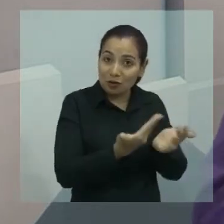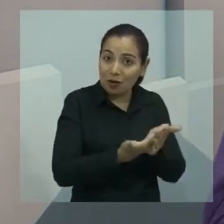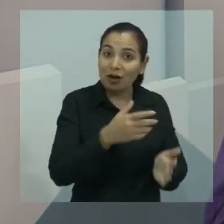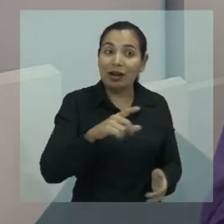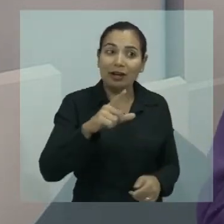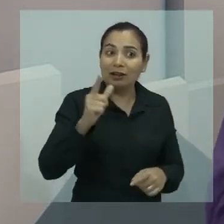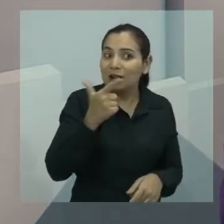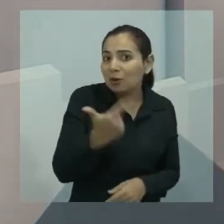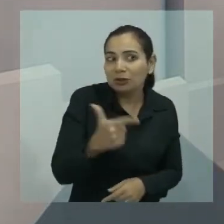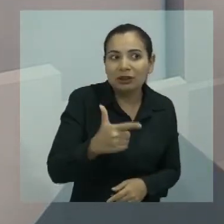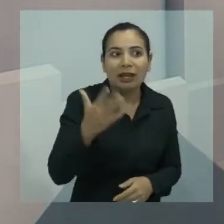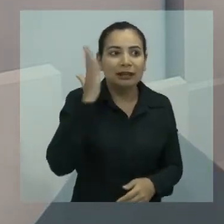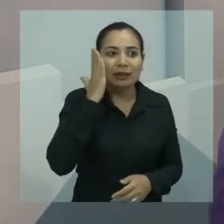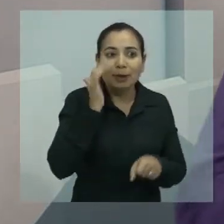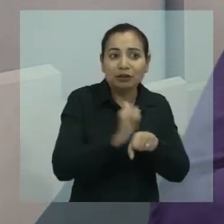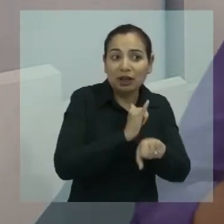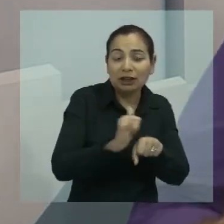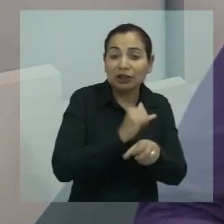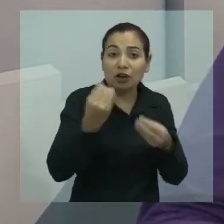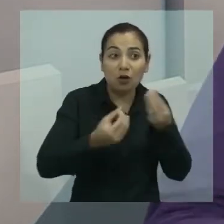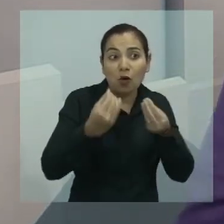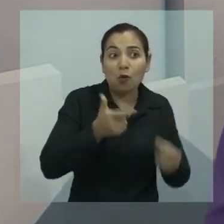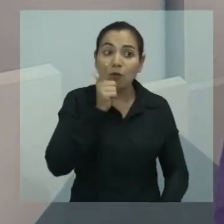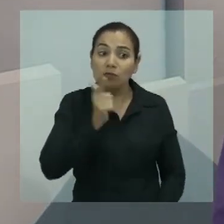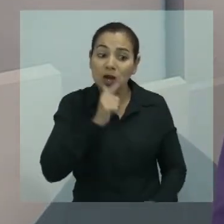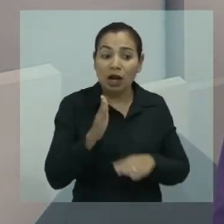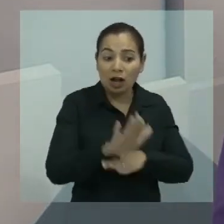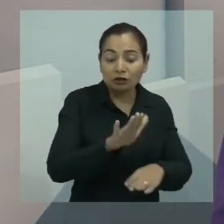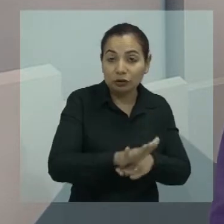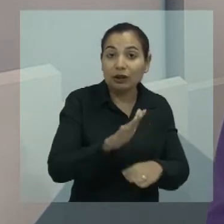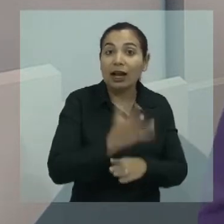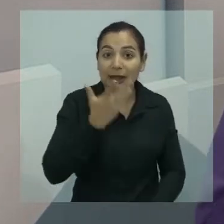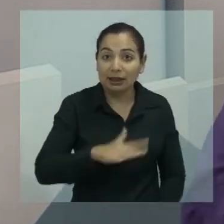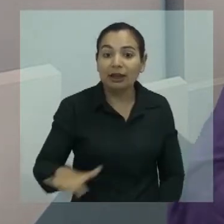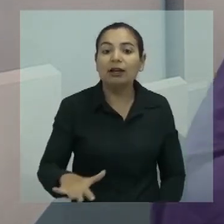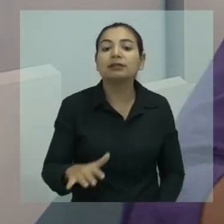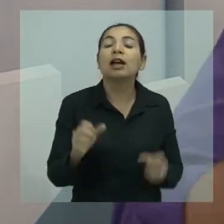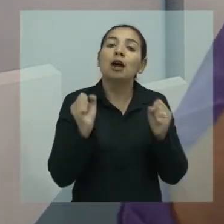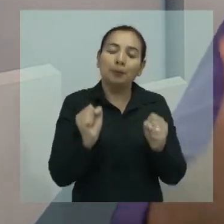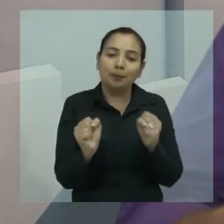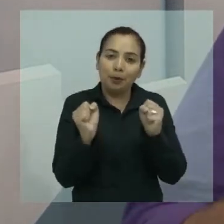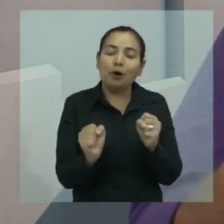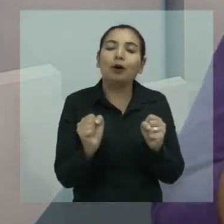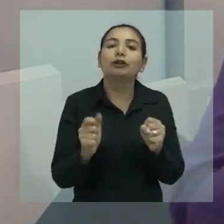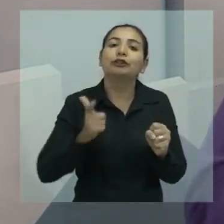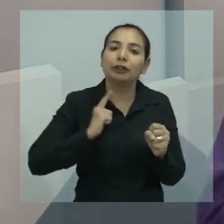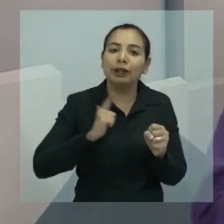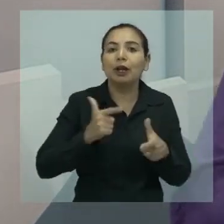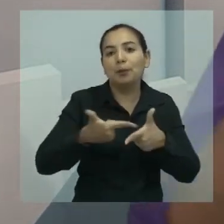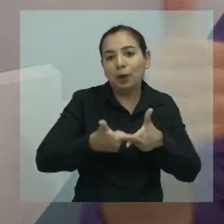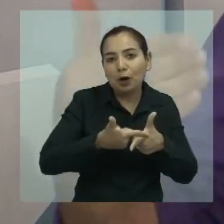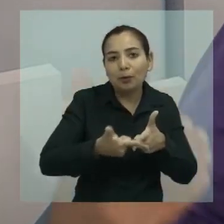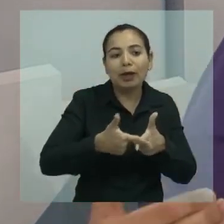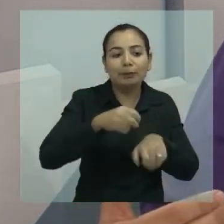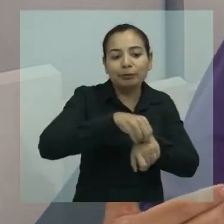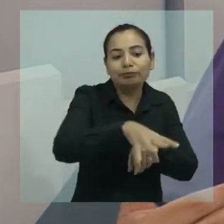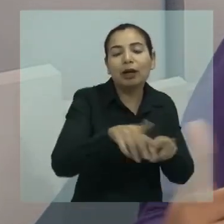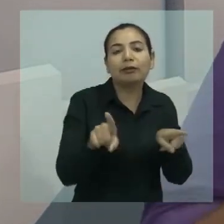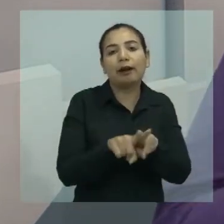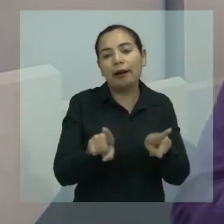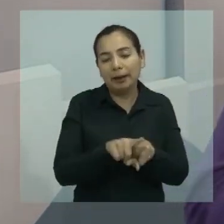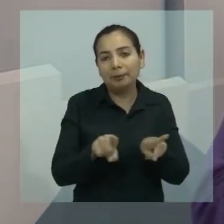desigualdade, ela já existe socialmente e se a escola não for forte para poder superar essas adversidades que